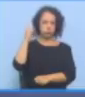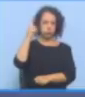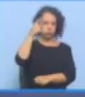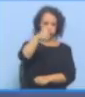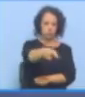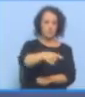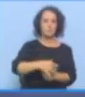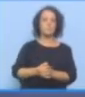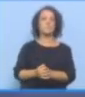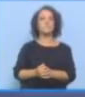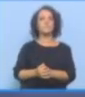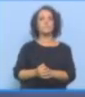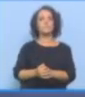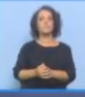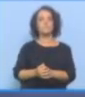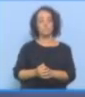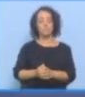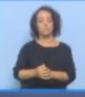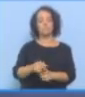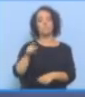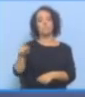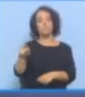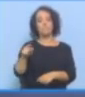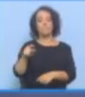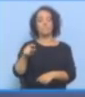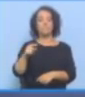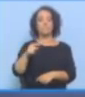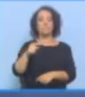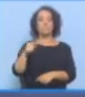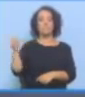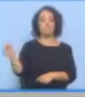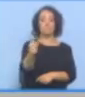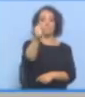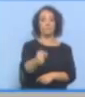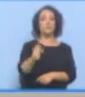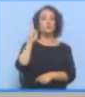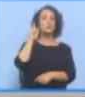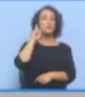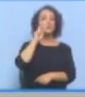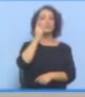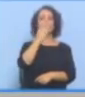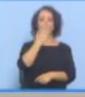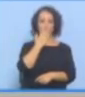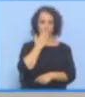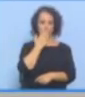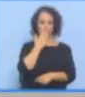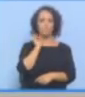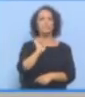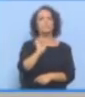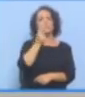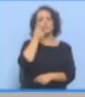E aí é-lhe apresentado um surdo mudo. Portanto, uma pessoa